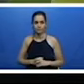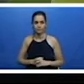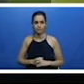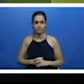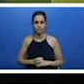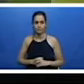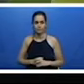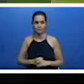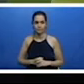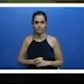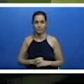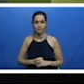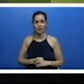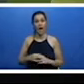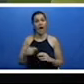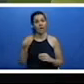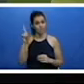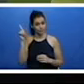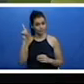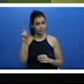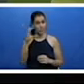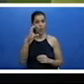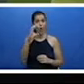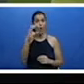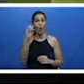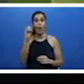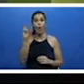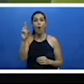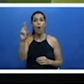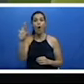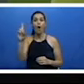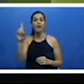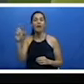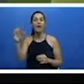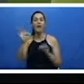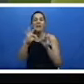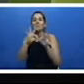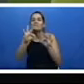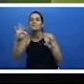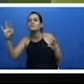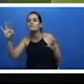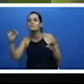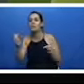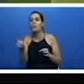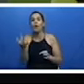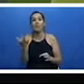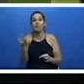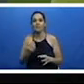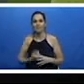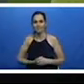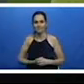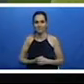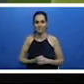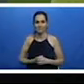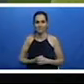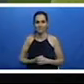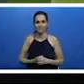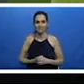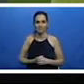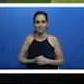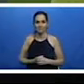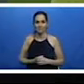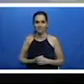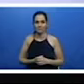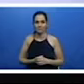Número de cordas que unem 2 pontos. Isso daqui está meio estranho de se falar. O